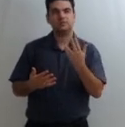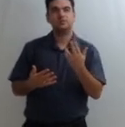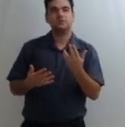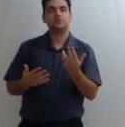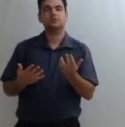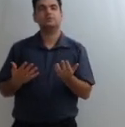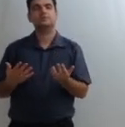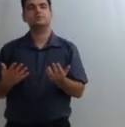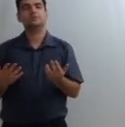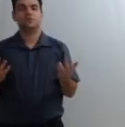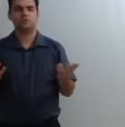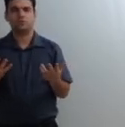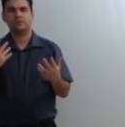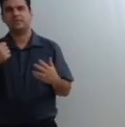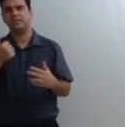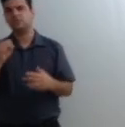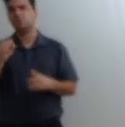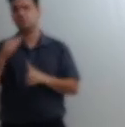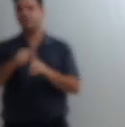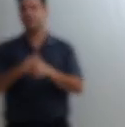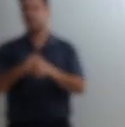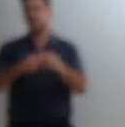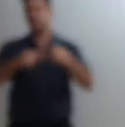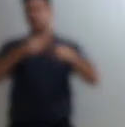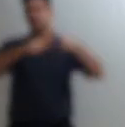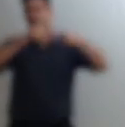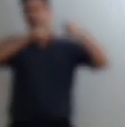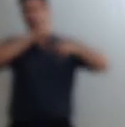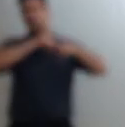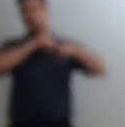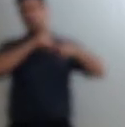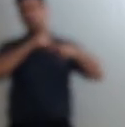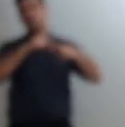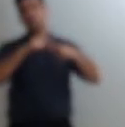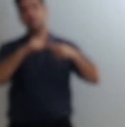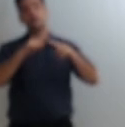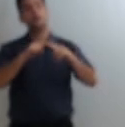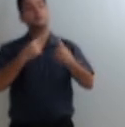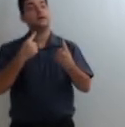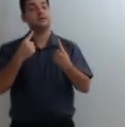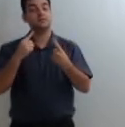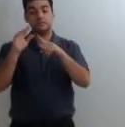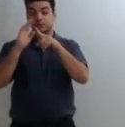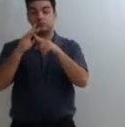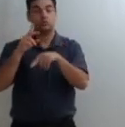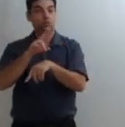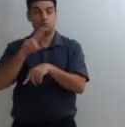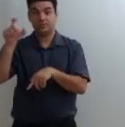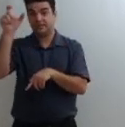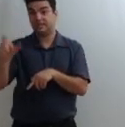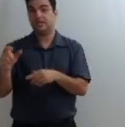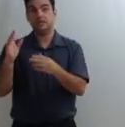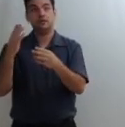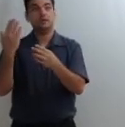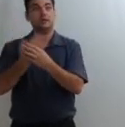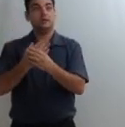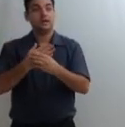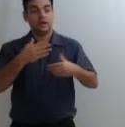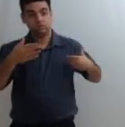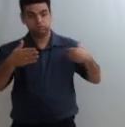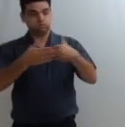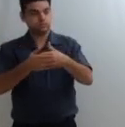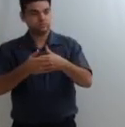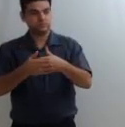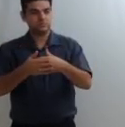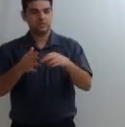da data presente, sendo que não há no prontuário desse paciente nenhum outro apontamento,